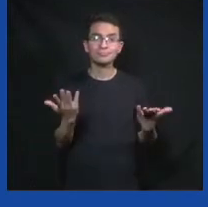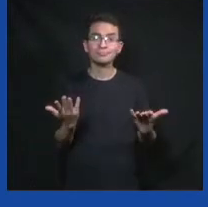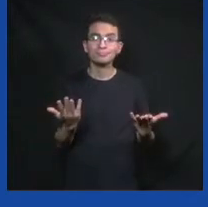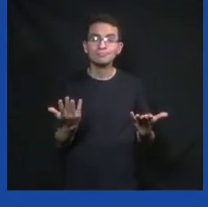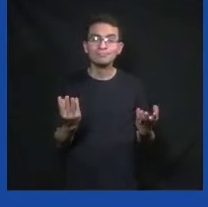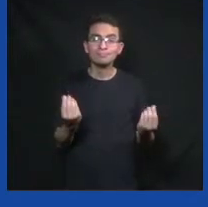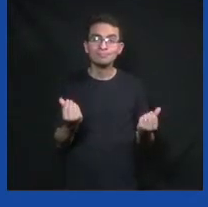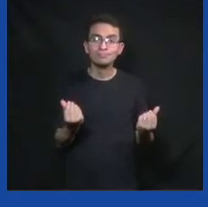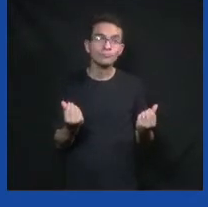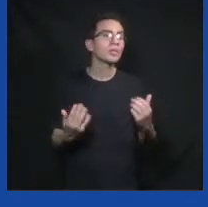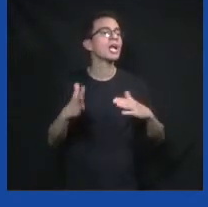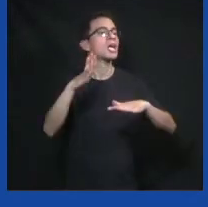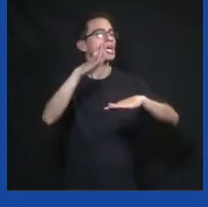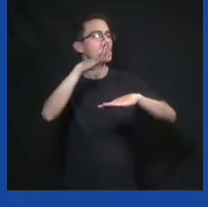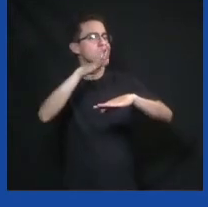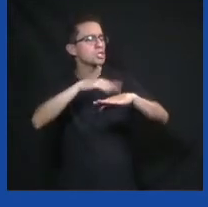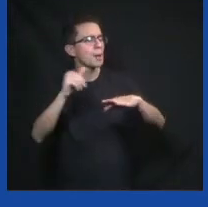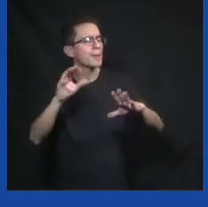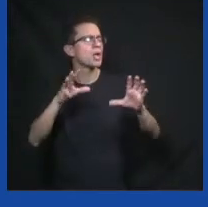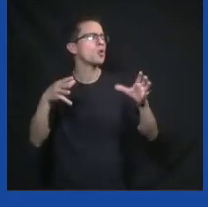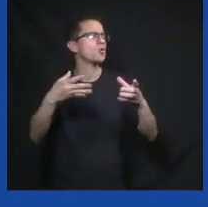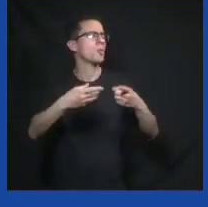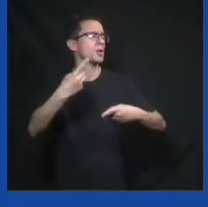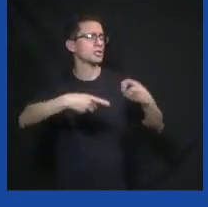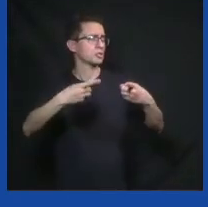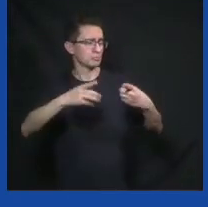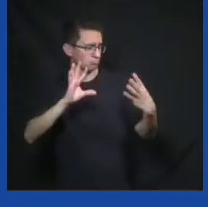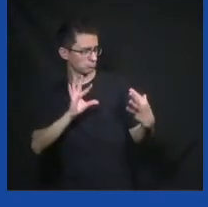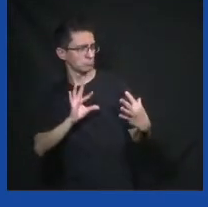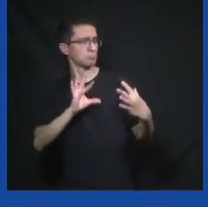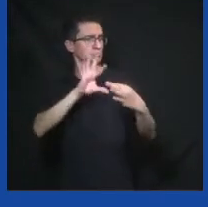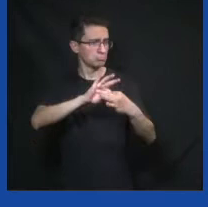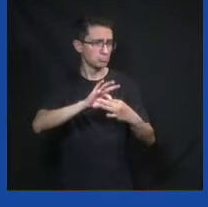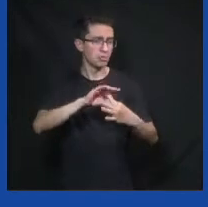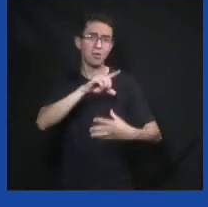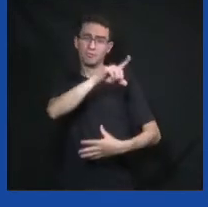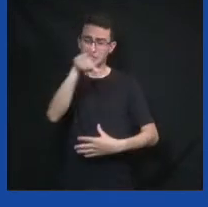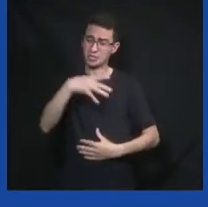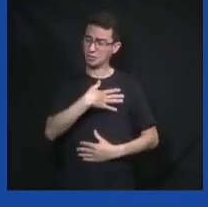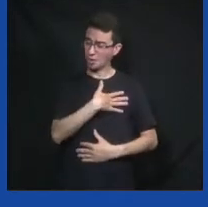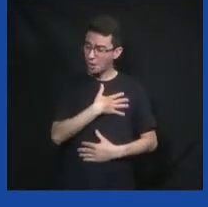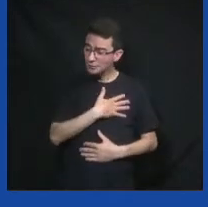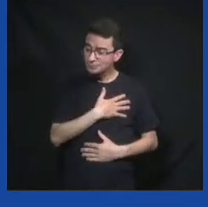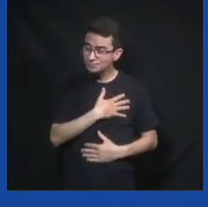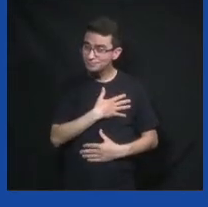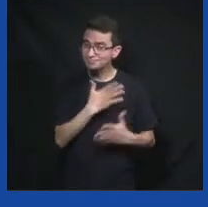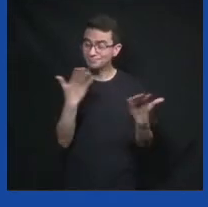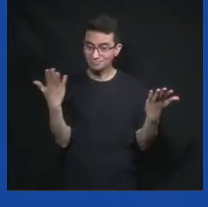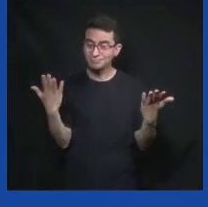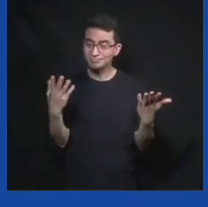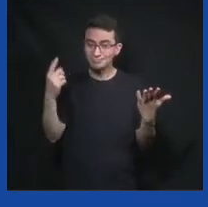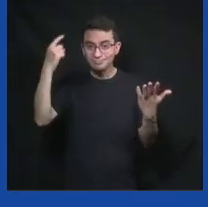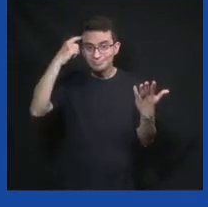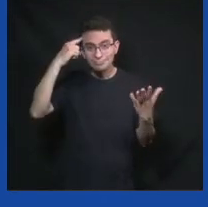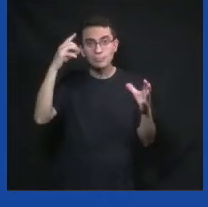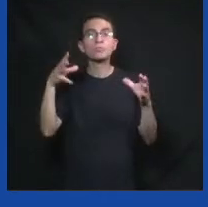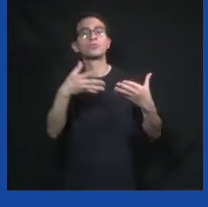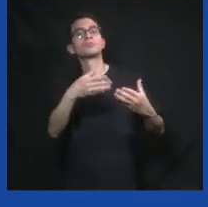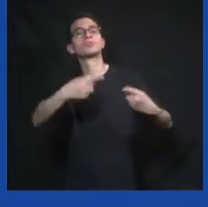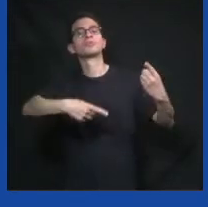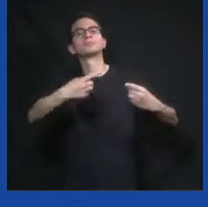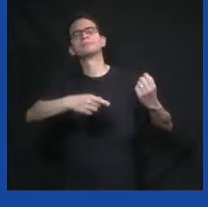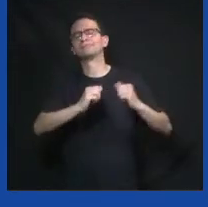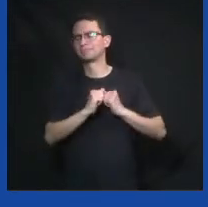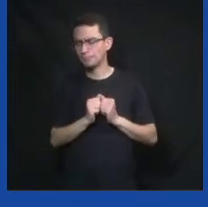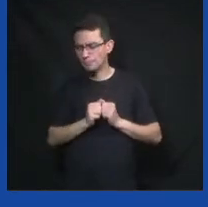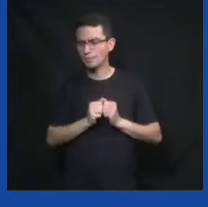Adicionem seus partidos. Filiem-se aos partidos que vocês gostam. Pensem nos partidos políticos, né? Detentores